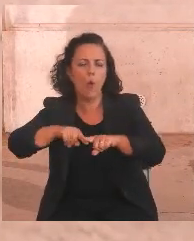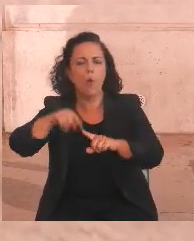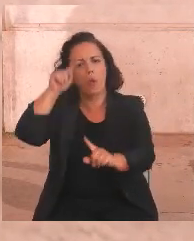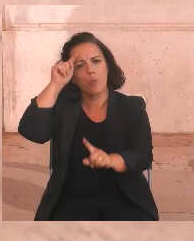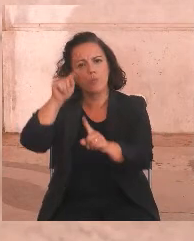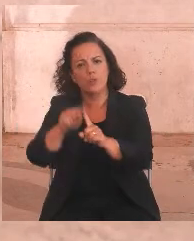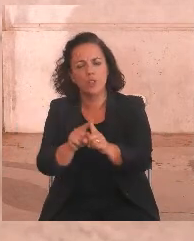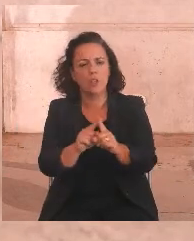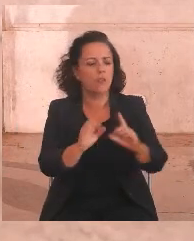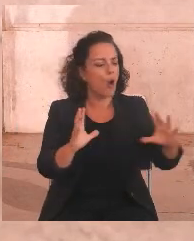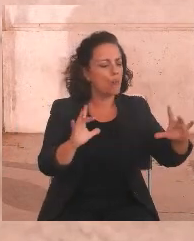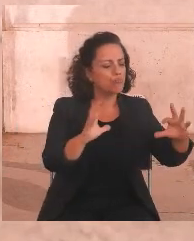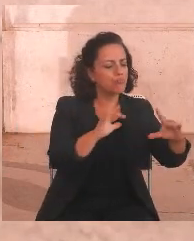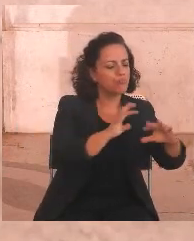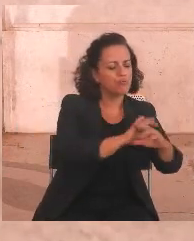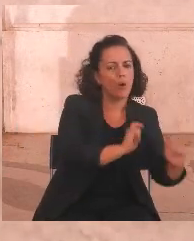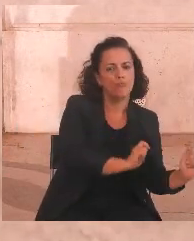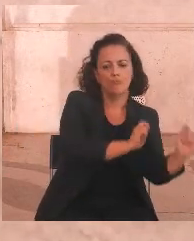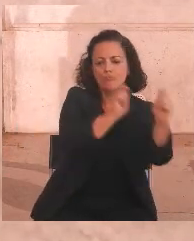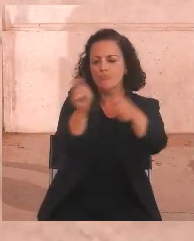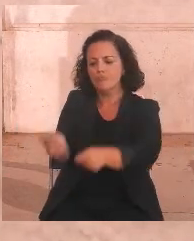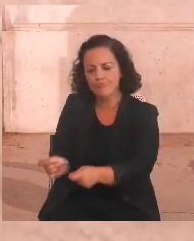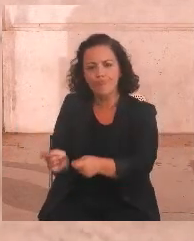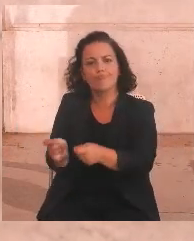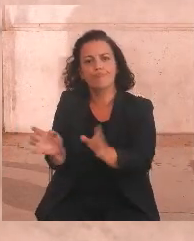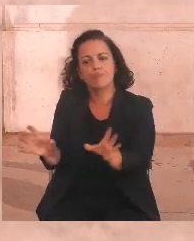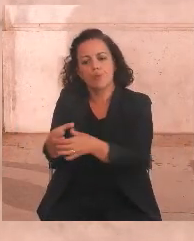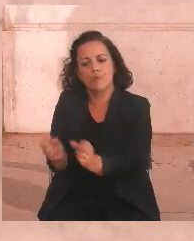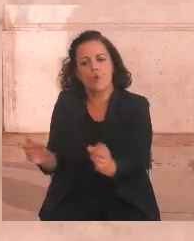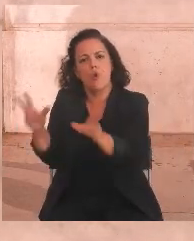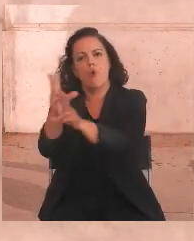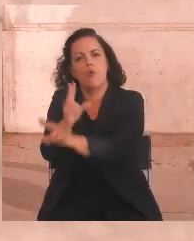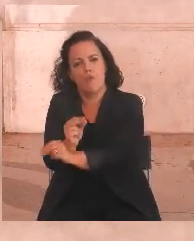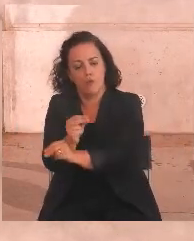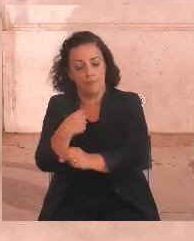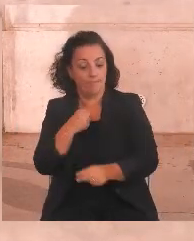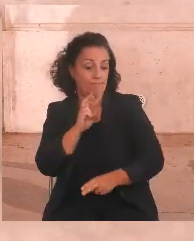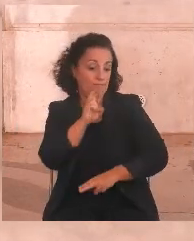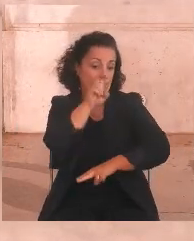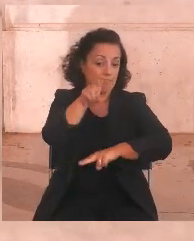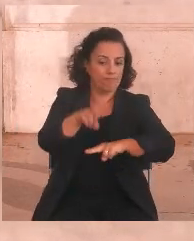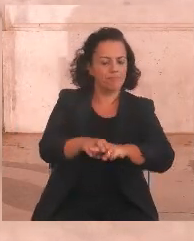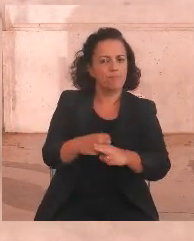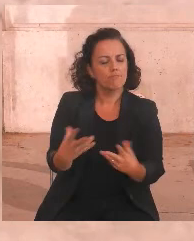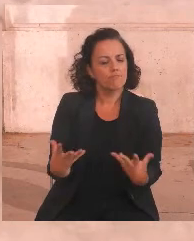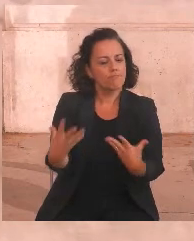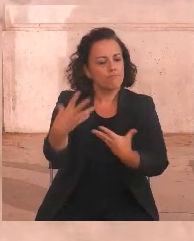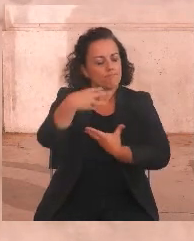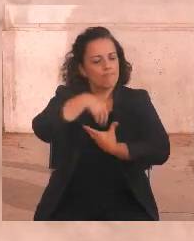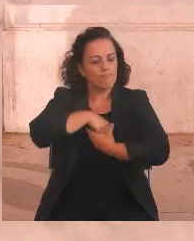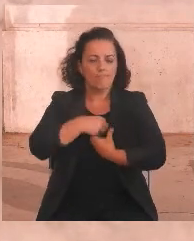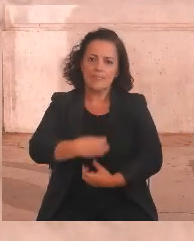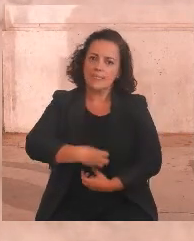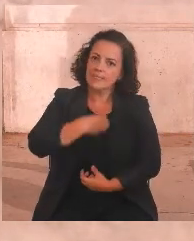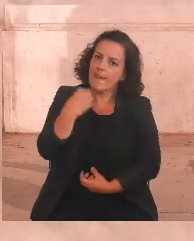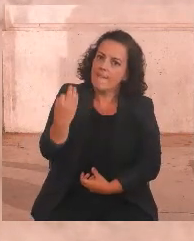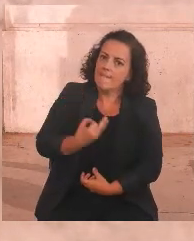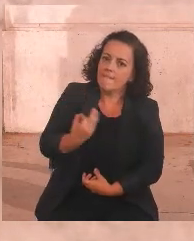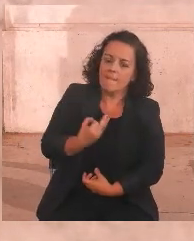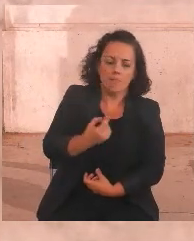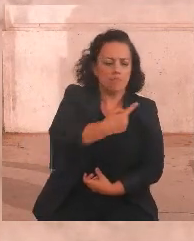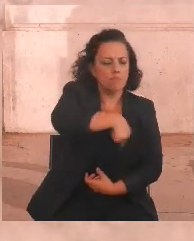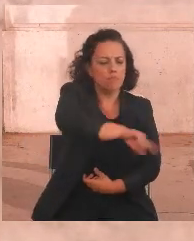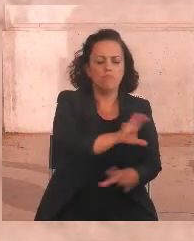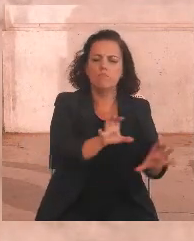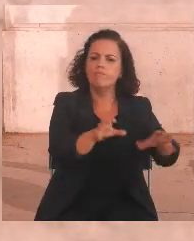da pasta, foi exatamente esse espírito que encontrei, que encontramos e que foi assumido pelo Executivo